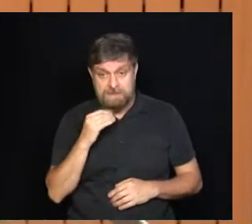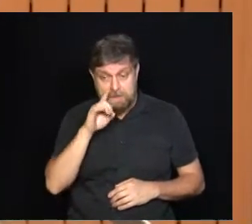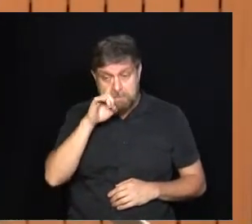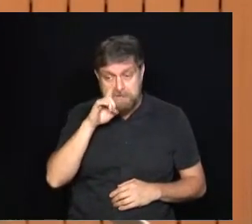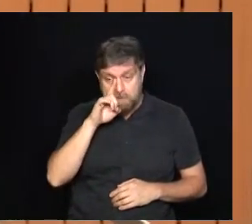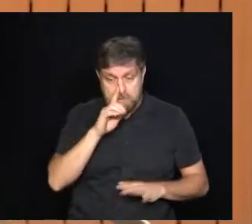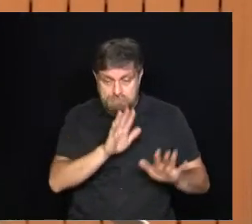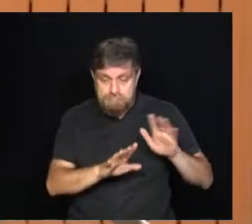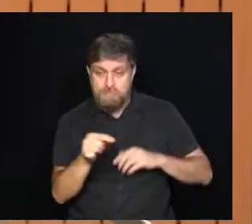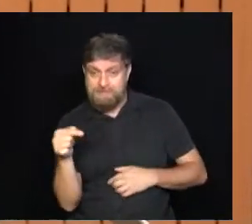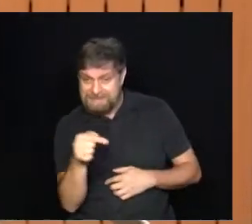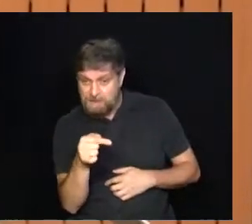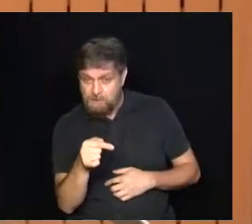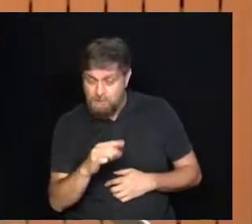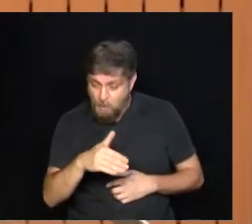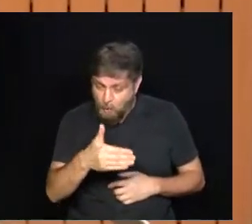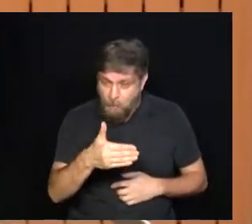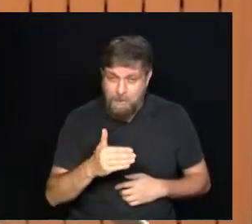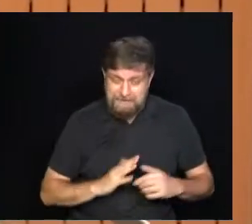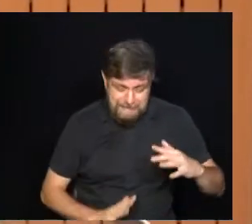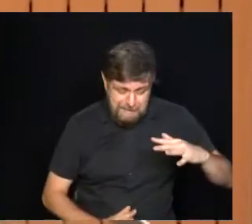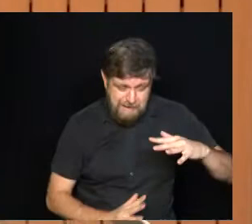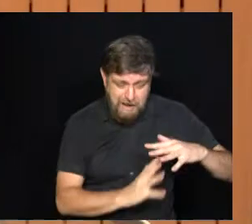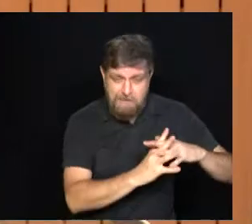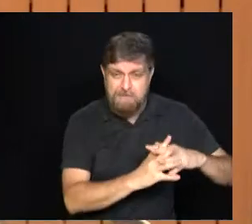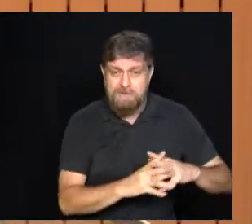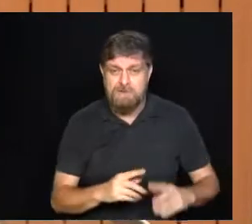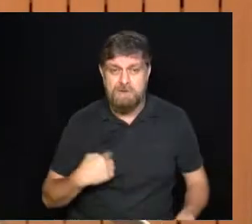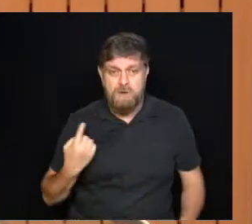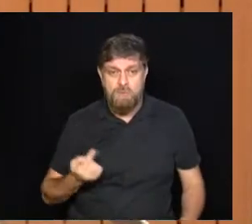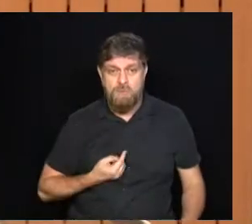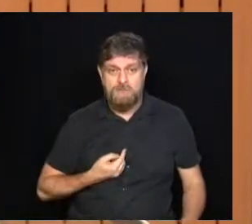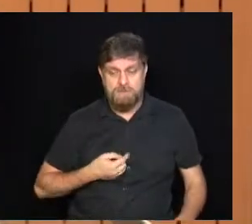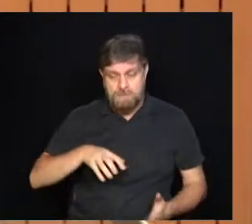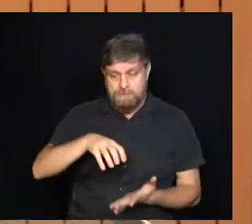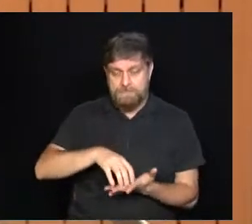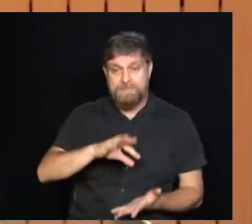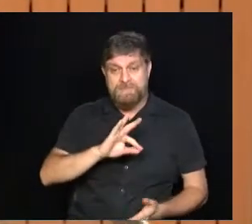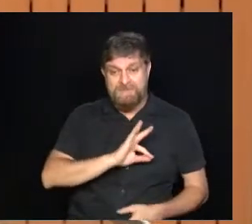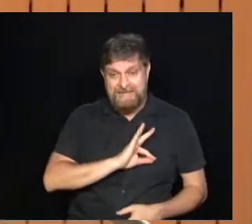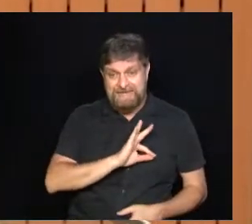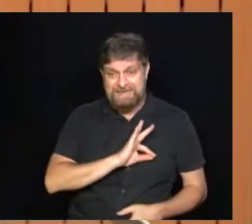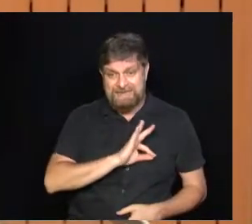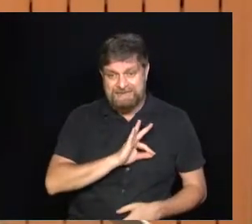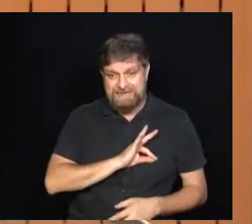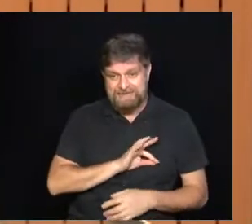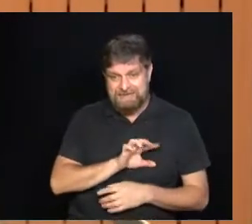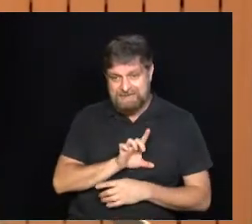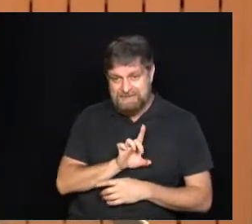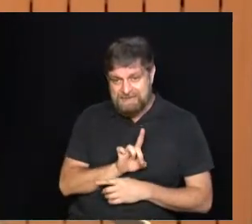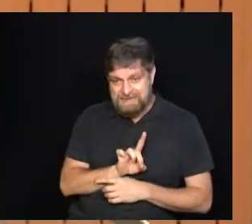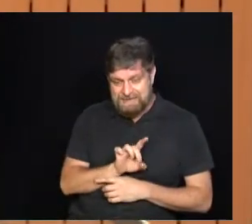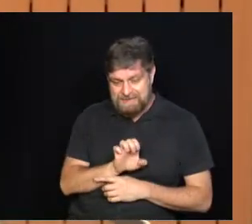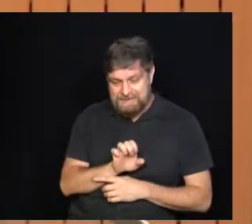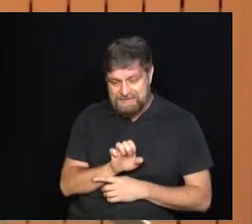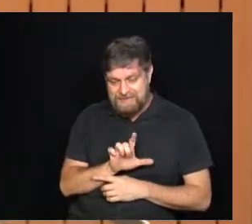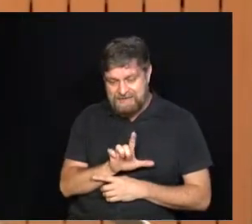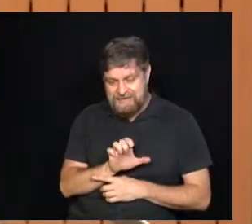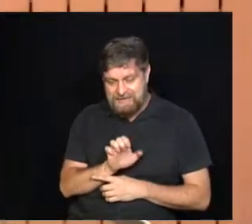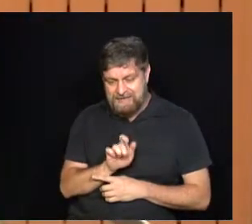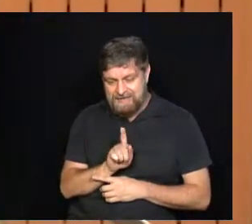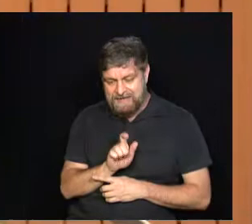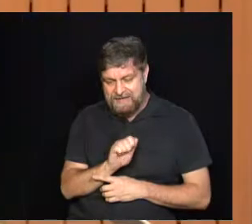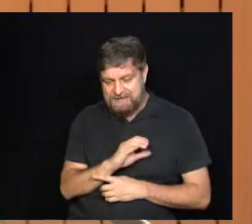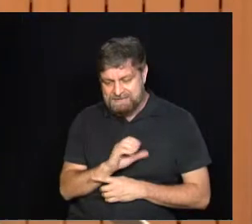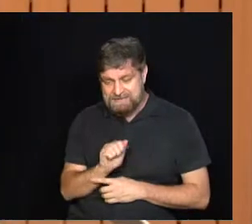para essas situações, em parceria com as delegacias de Campinas, delegacias das mulheres, essas mulheres